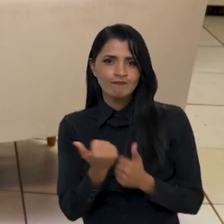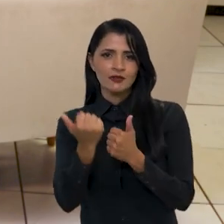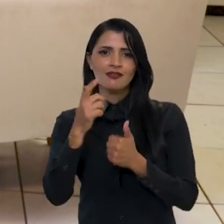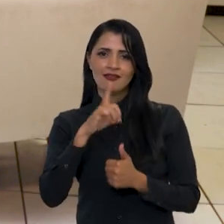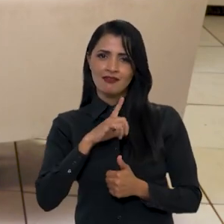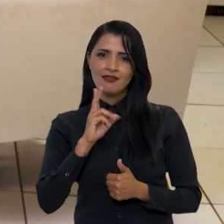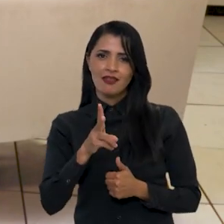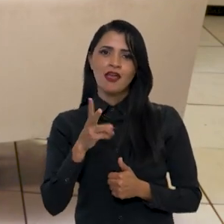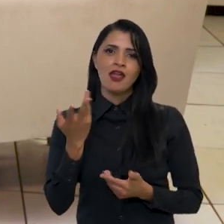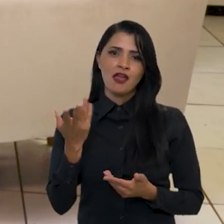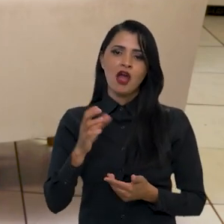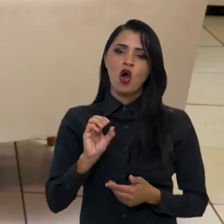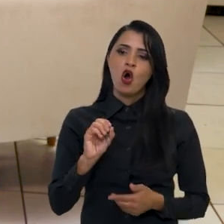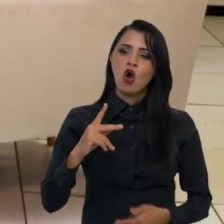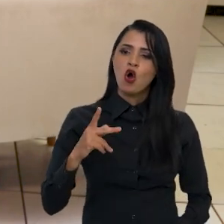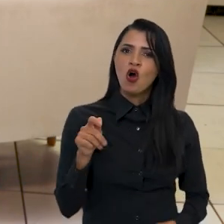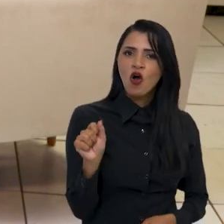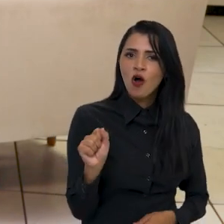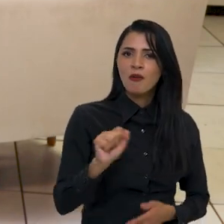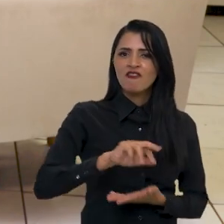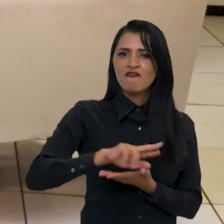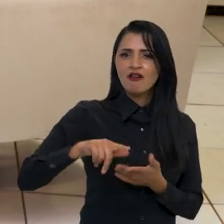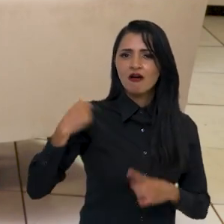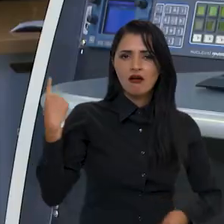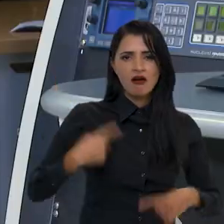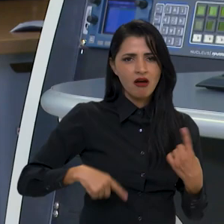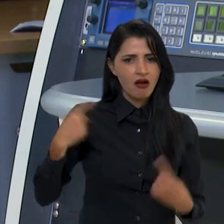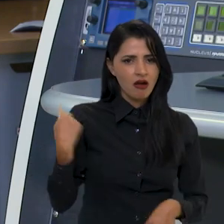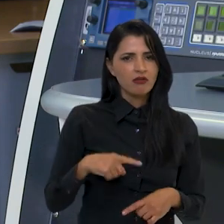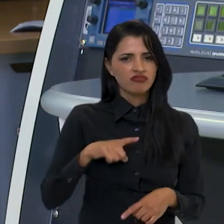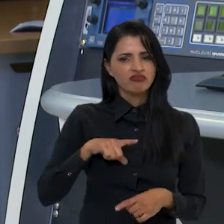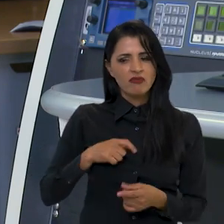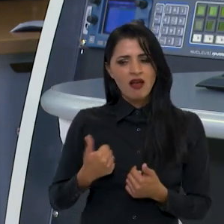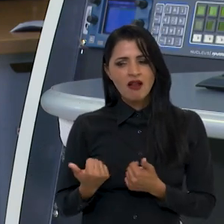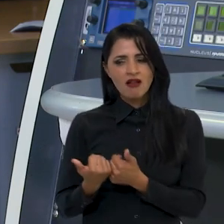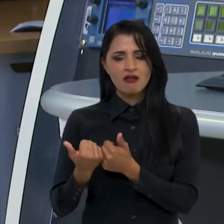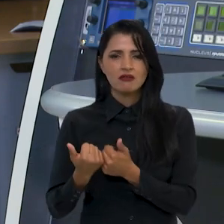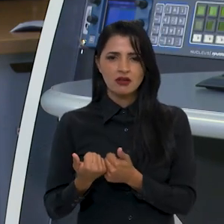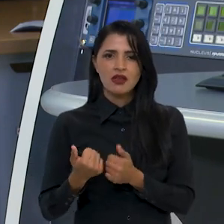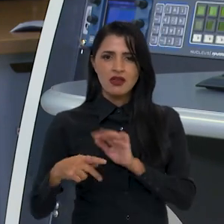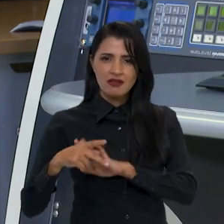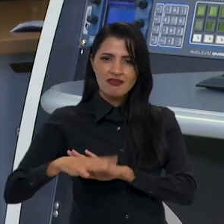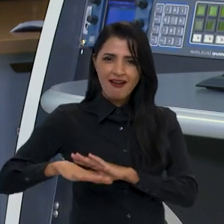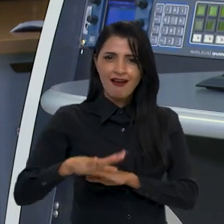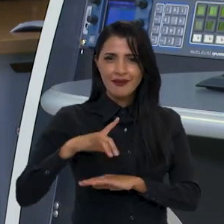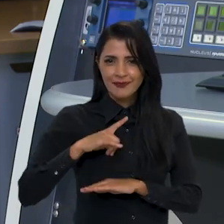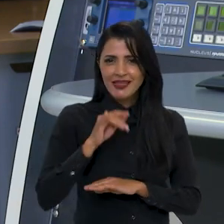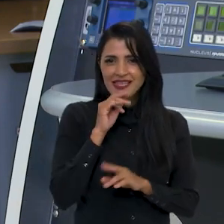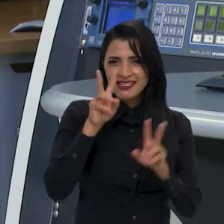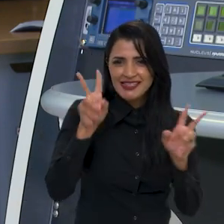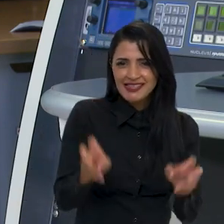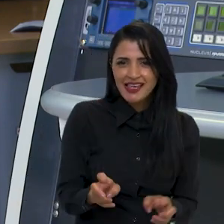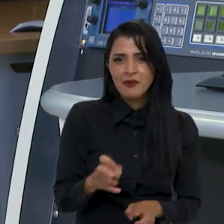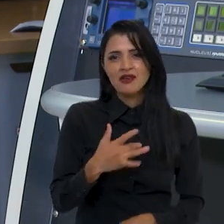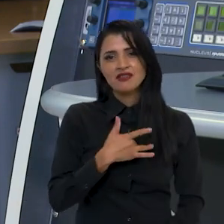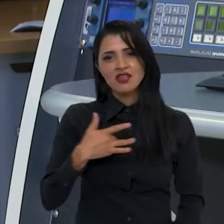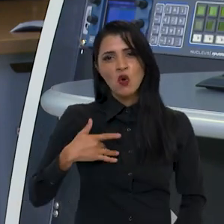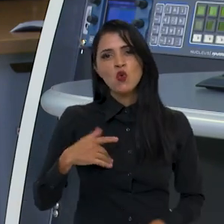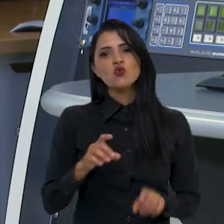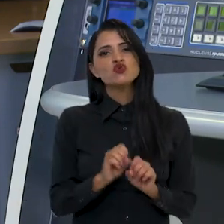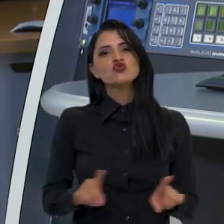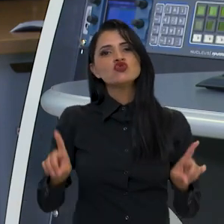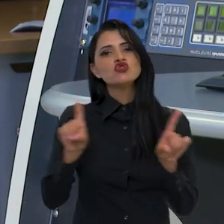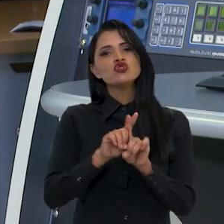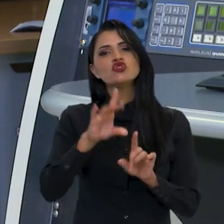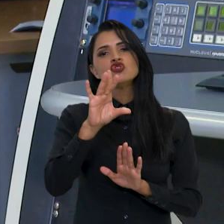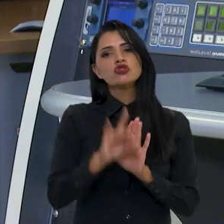ele sempre tem essa colaboração com a OPAS em uma série de políticas. E no caso específico da saúde digital,